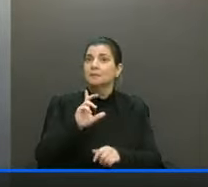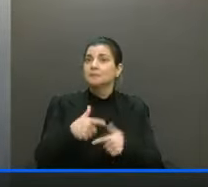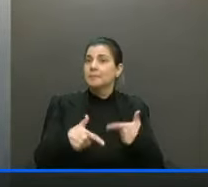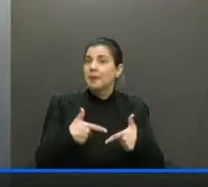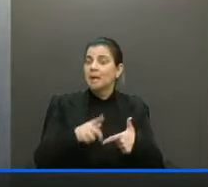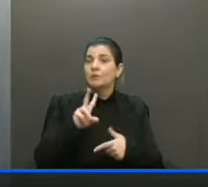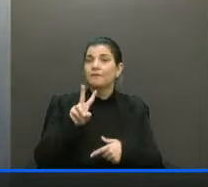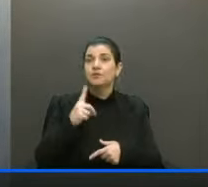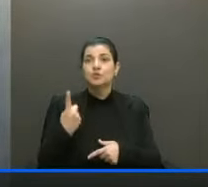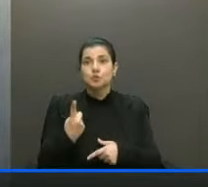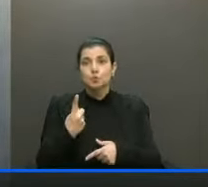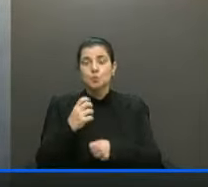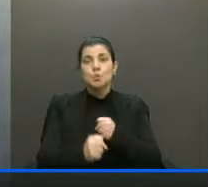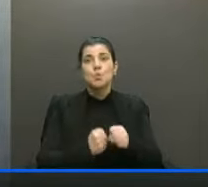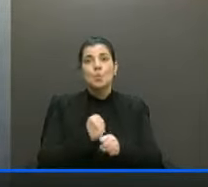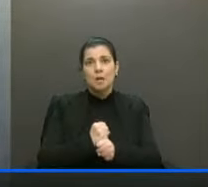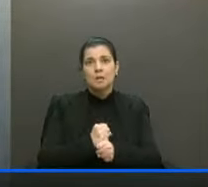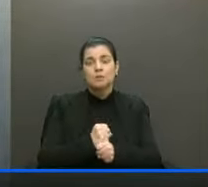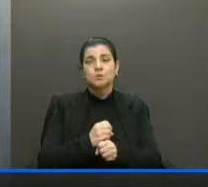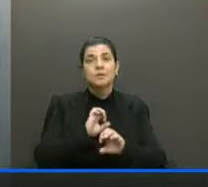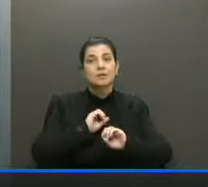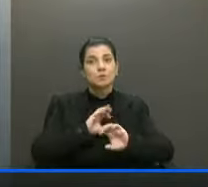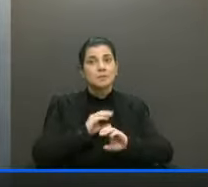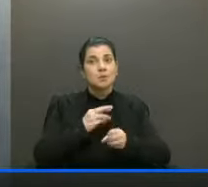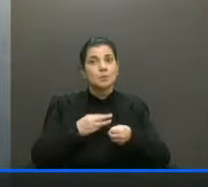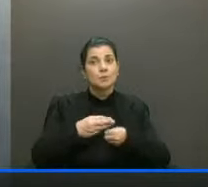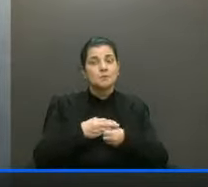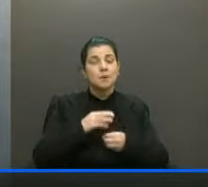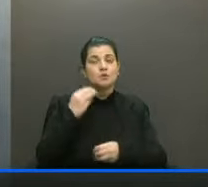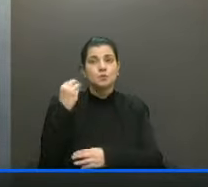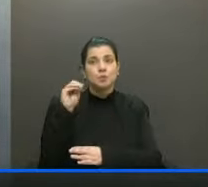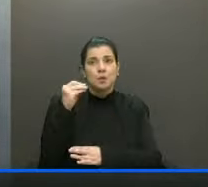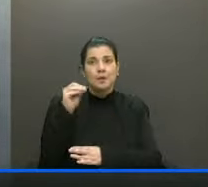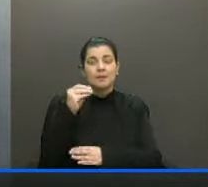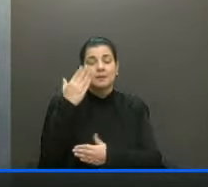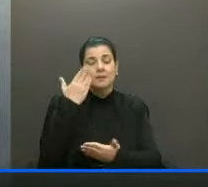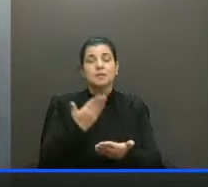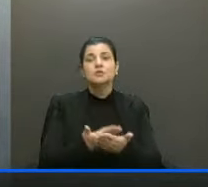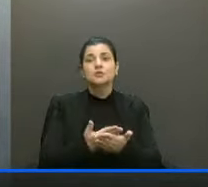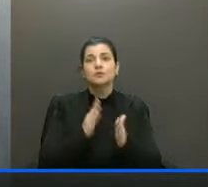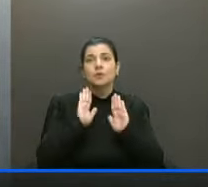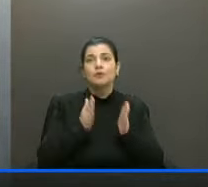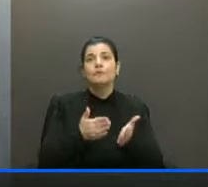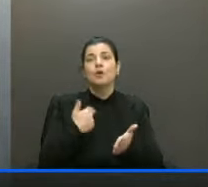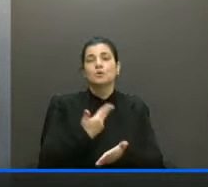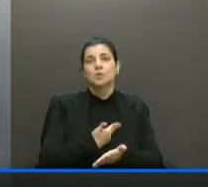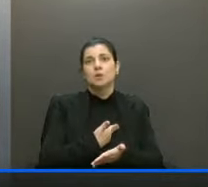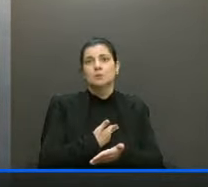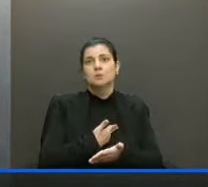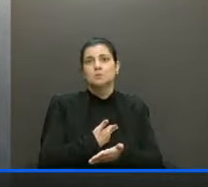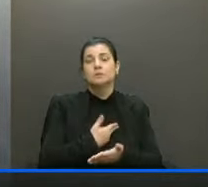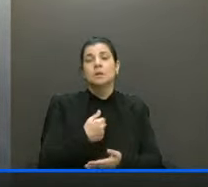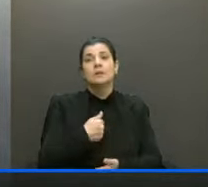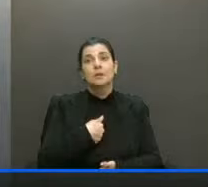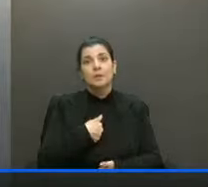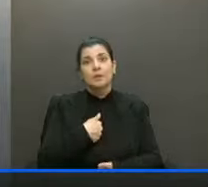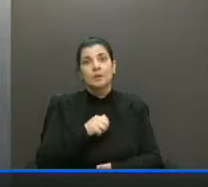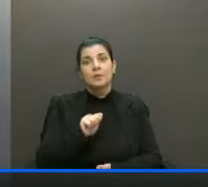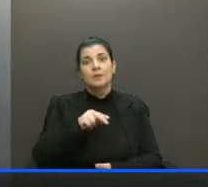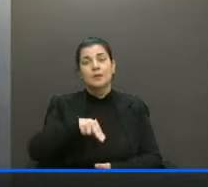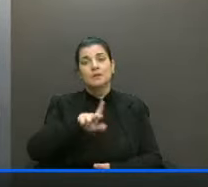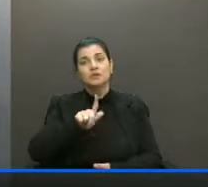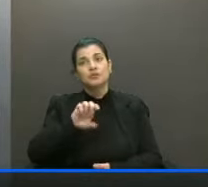junto à Educação Municipal de Porto Alegre, né? E acredito que esse é o foco de todos nós, tá? Eu e a Ângela, então, estamos